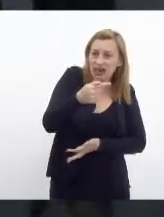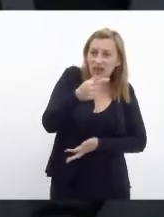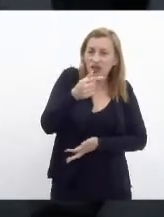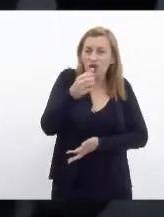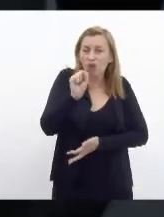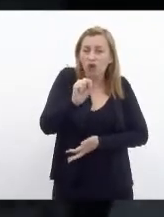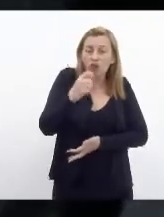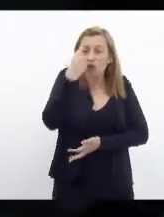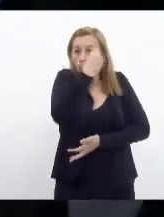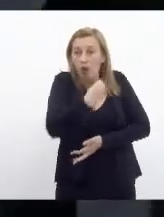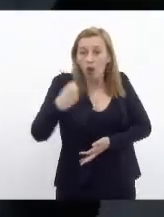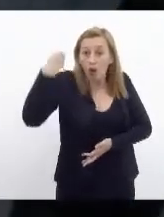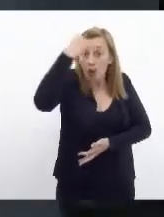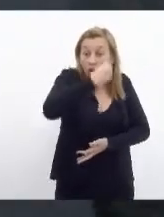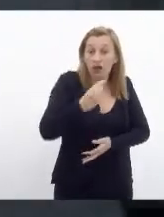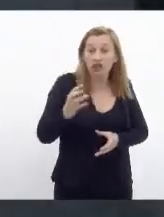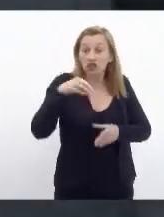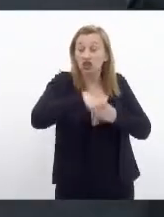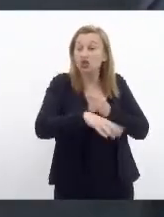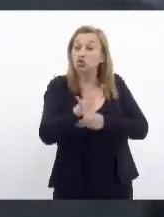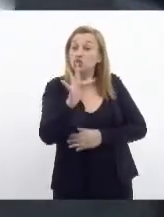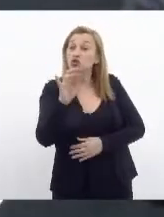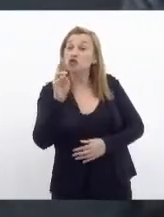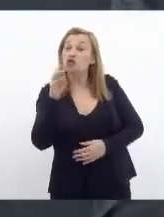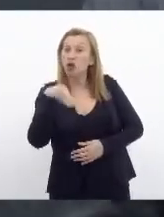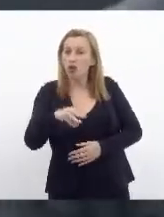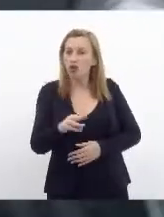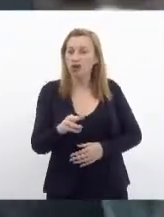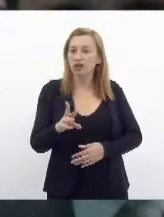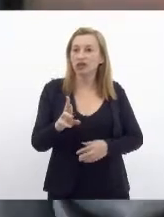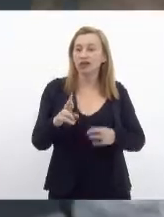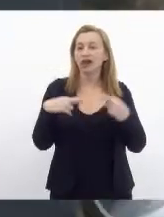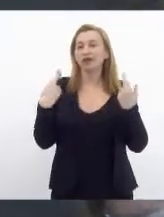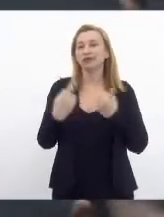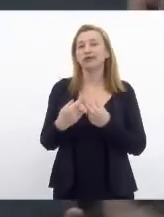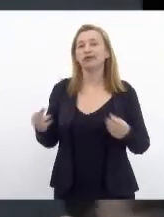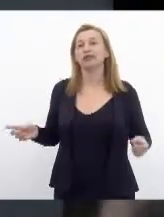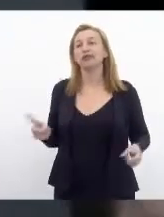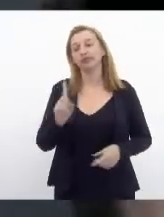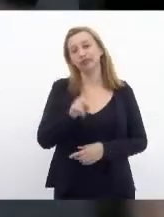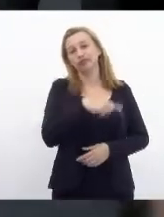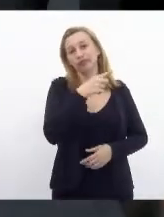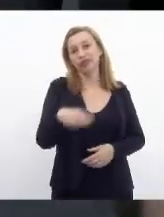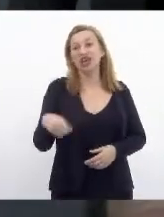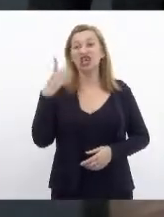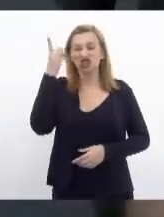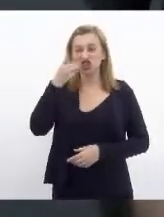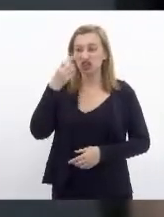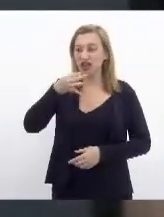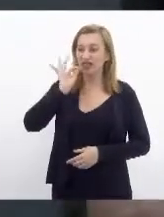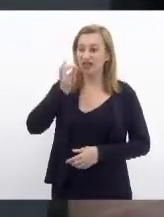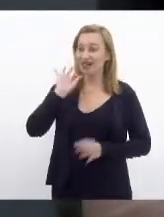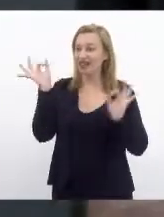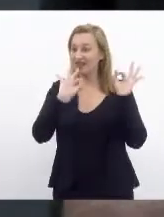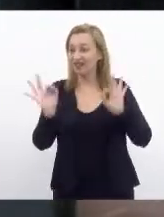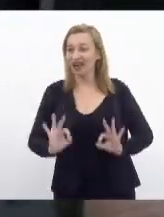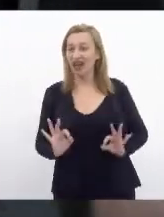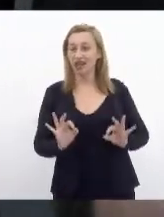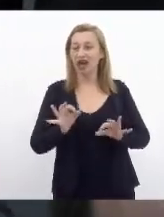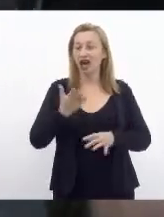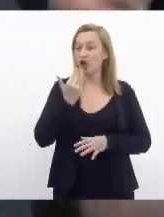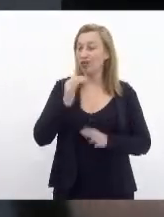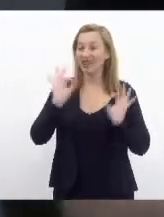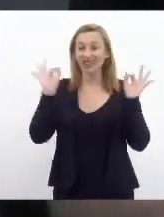8 horas no fórum e a audiência é cancelada. Sem direito a café, sem direito a almoço, sem